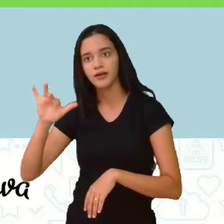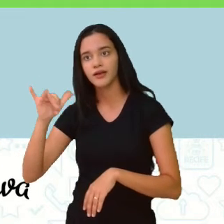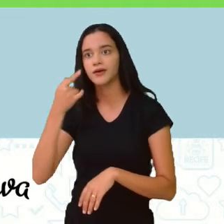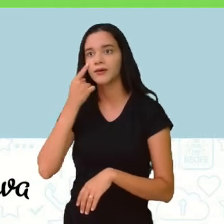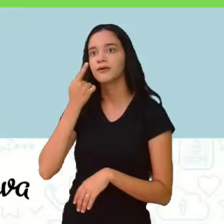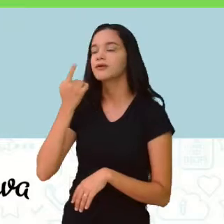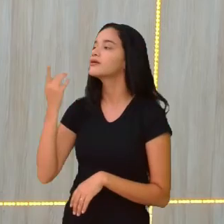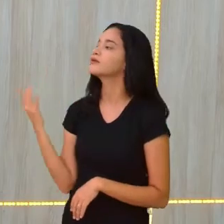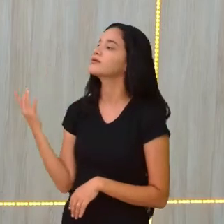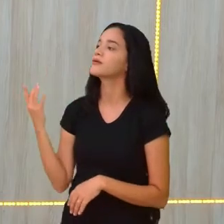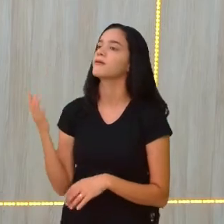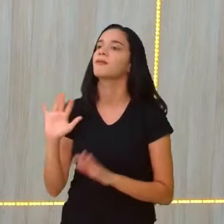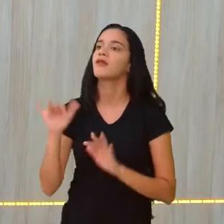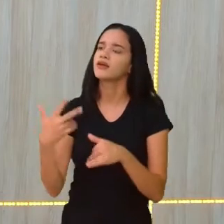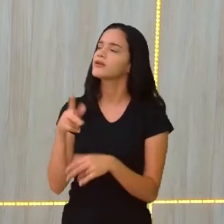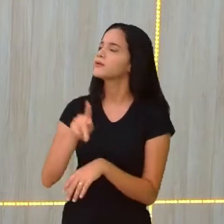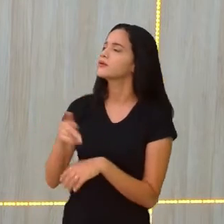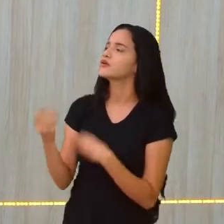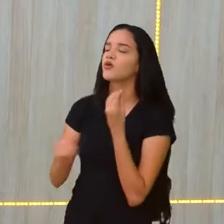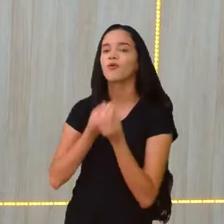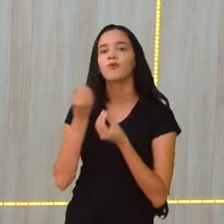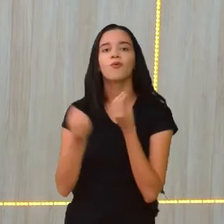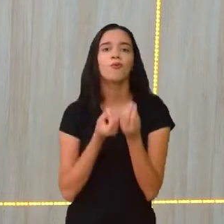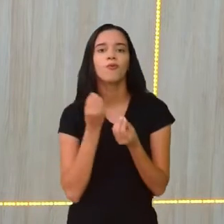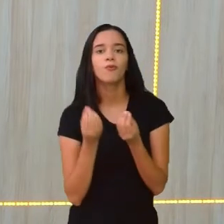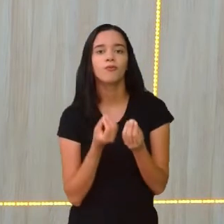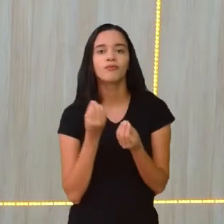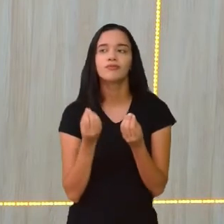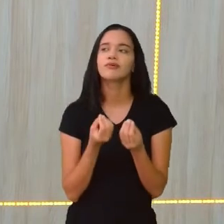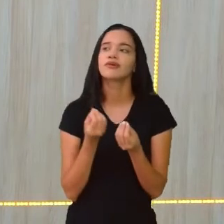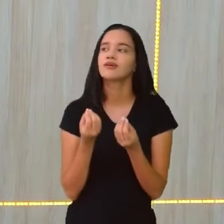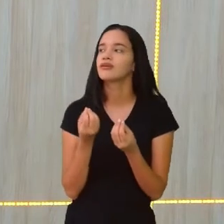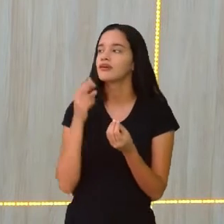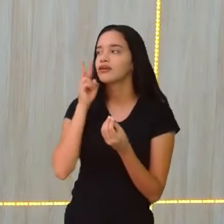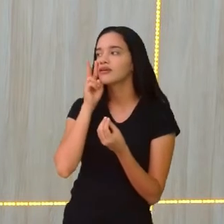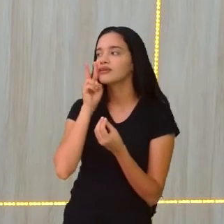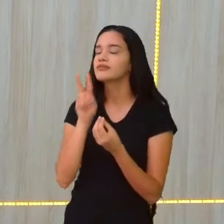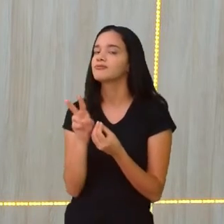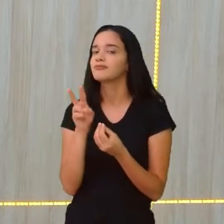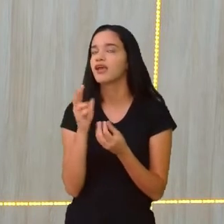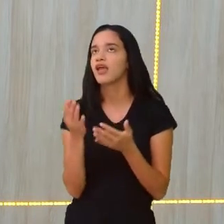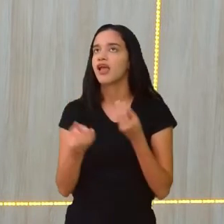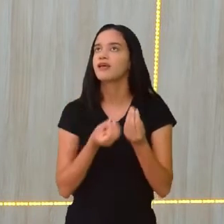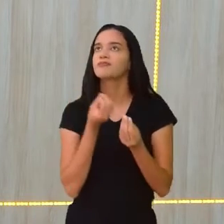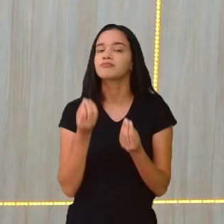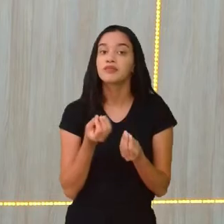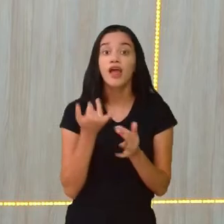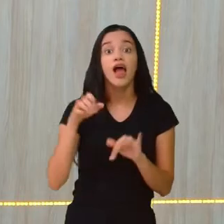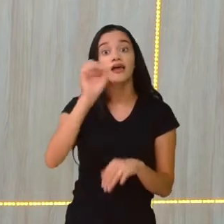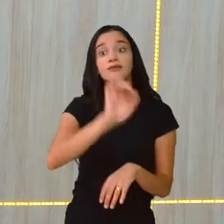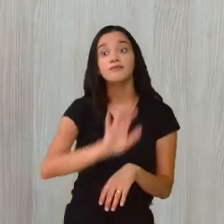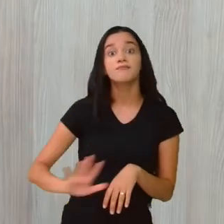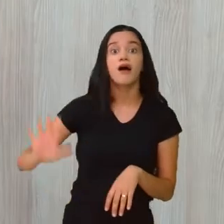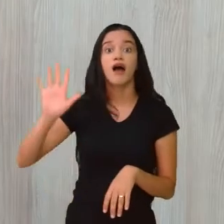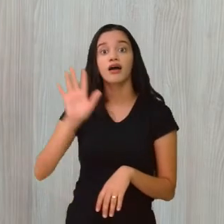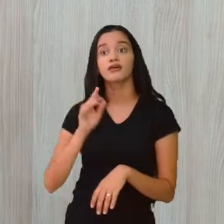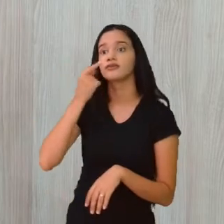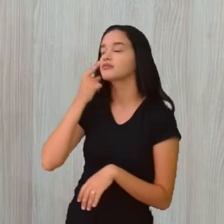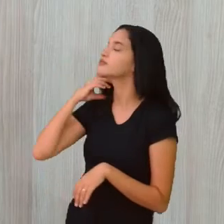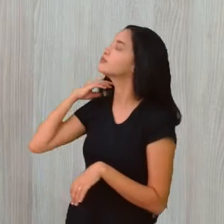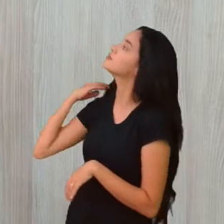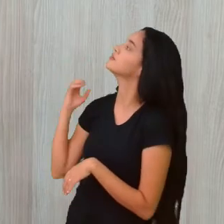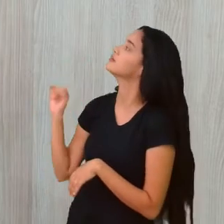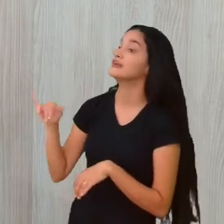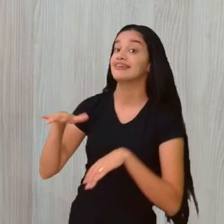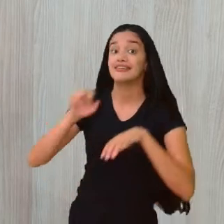aí recentemente. E aí, professora, como foi aí você vê aí essa questão? Essa imagem, né, se der um